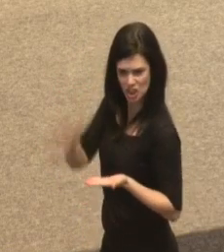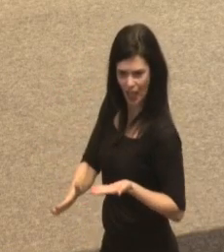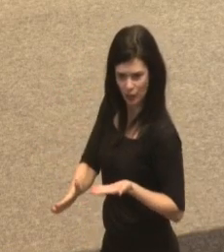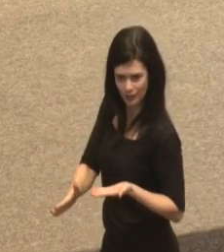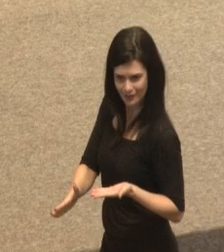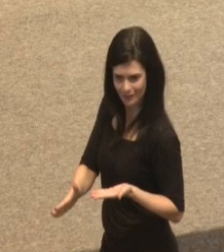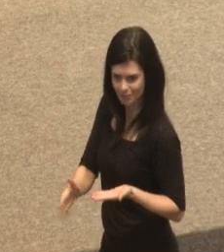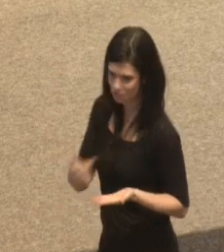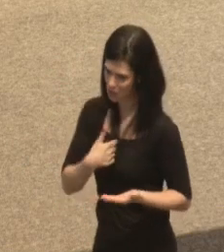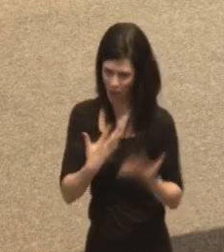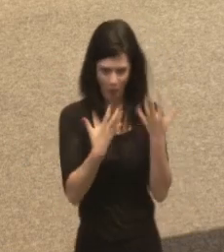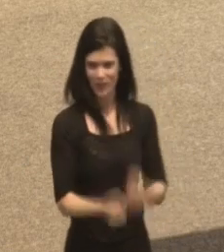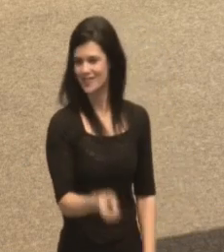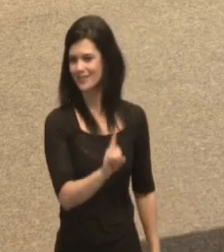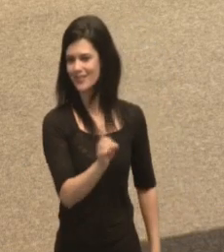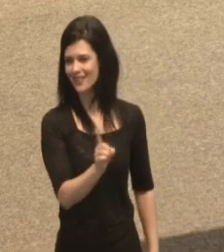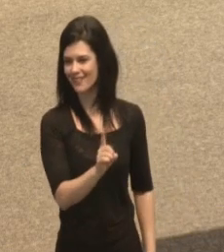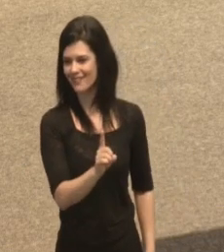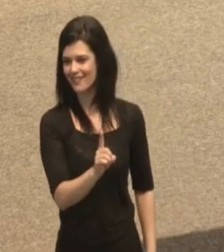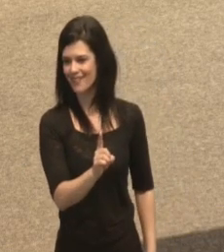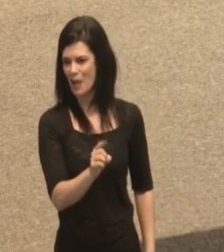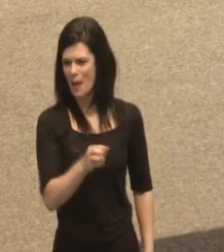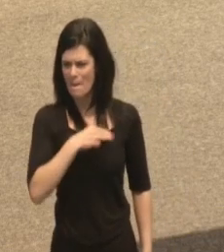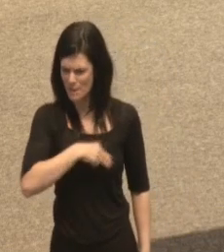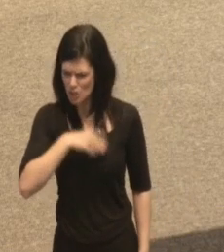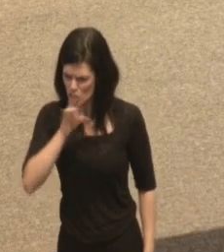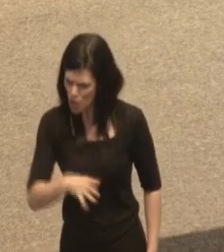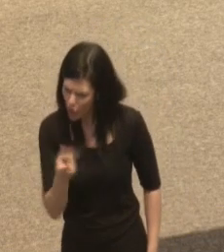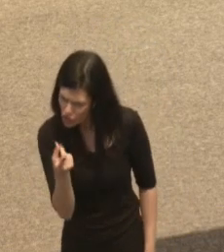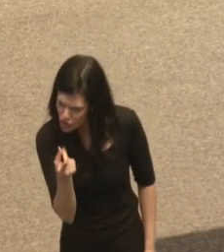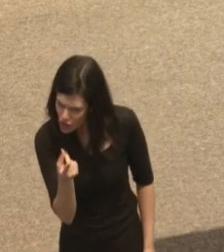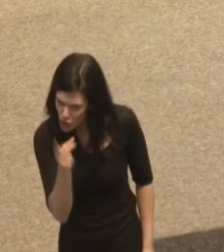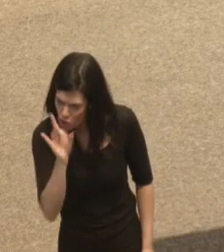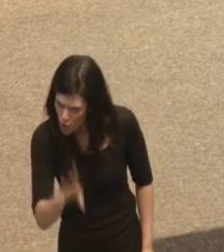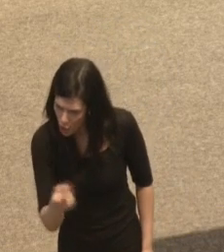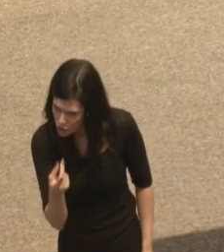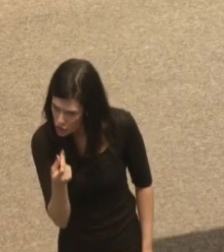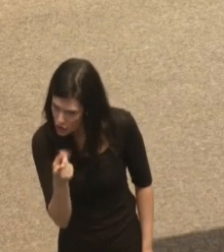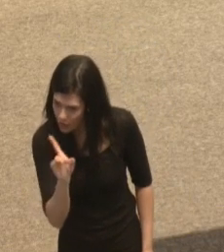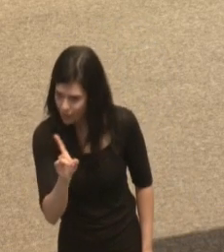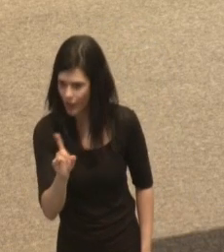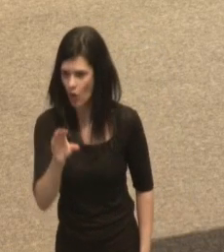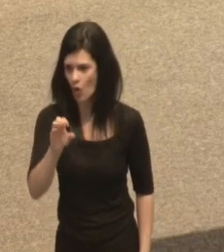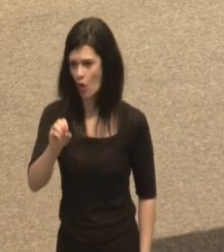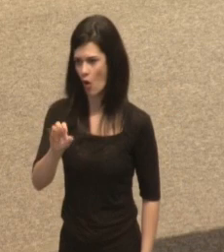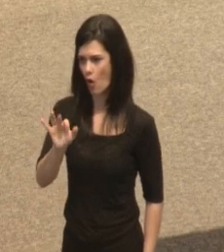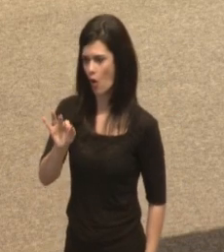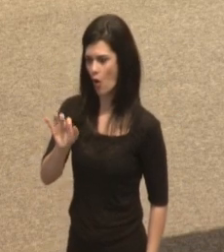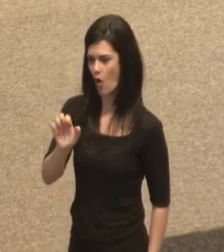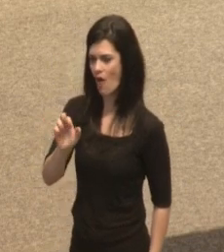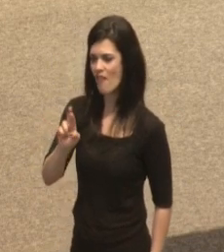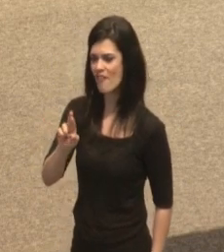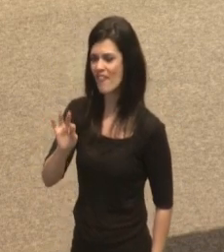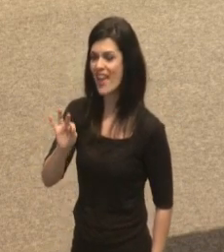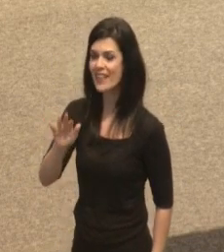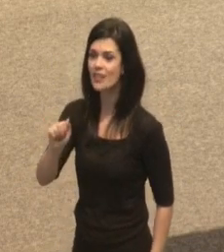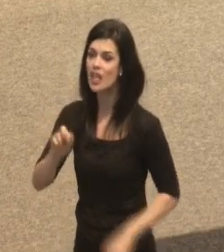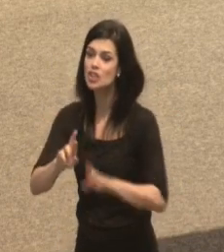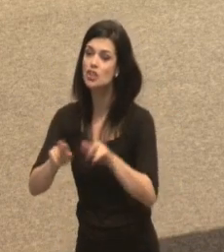aceitar, porque não é com esse dinheiro que faz missões. Missões se faz com oferta missionária, oferta dedicada ao